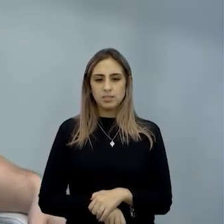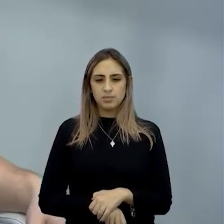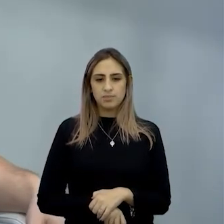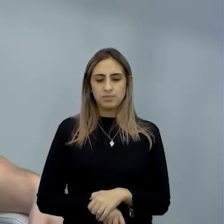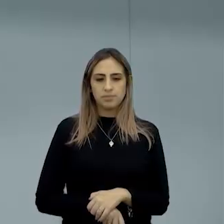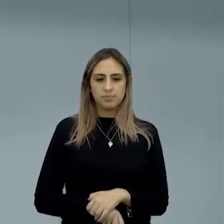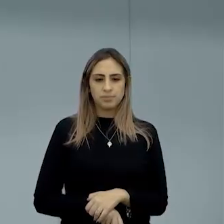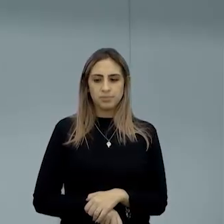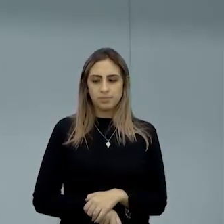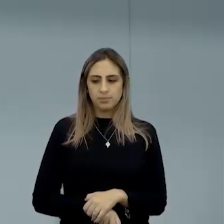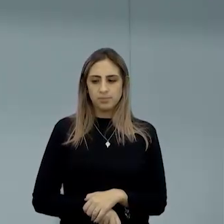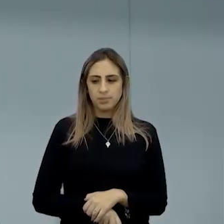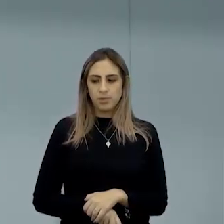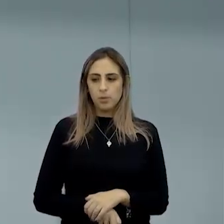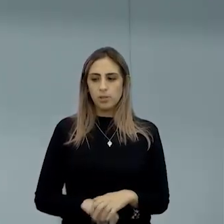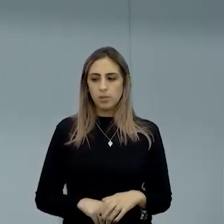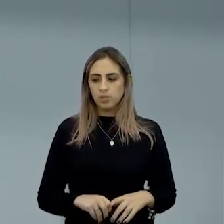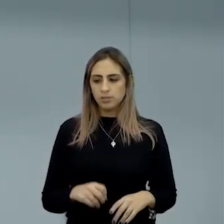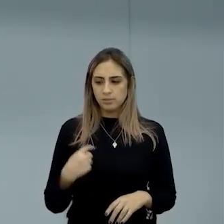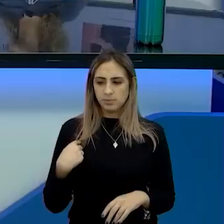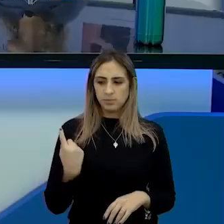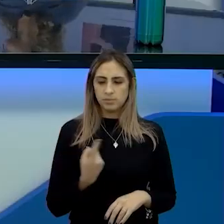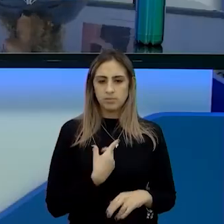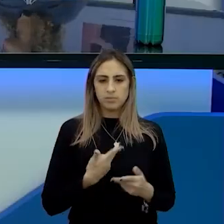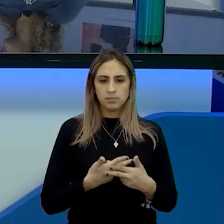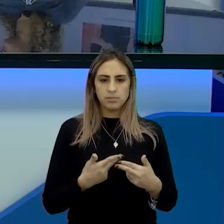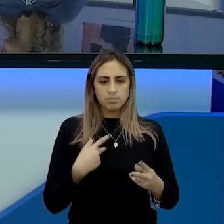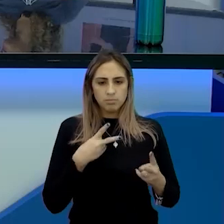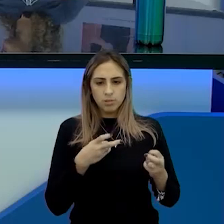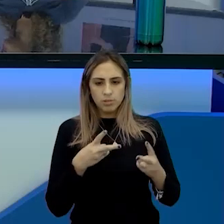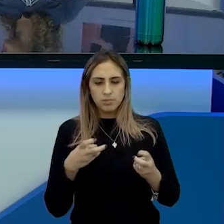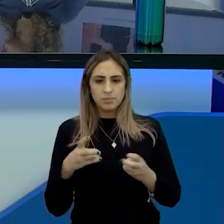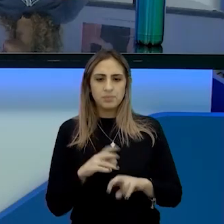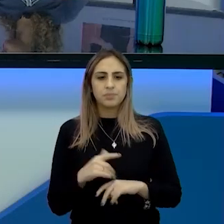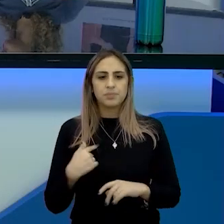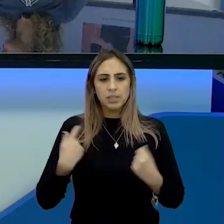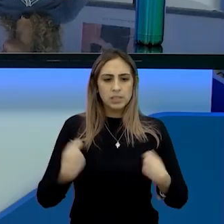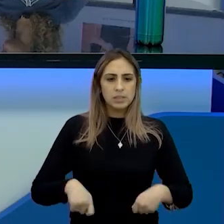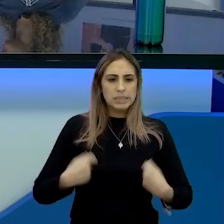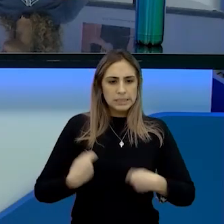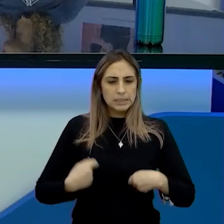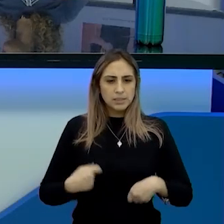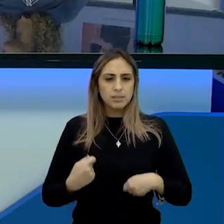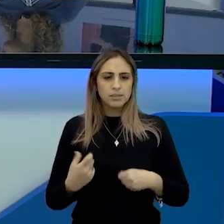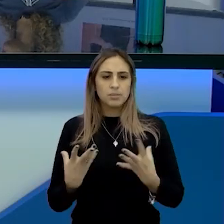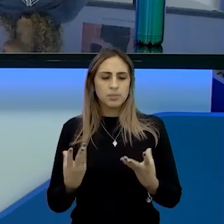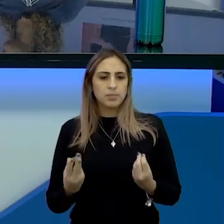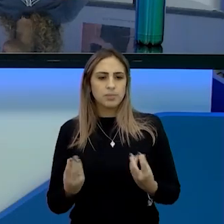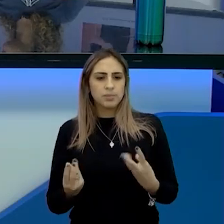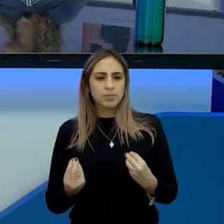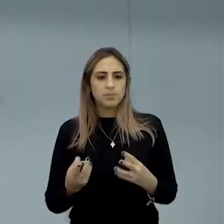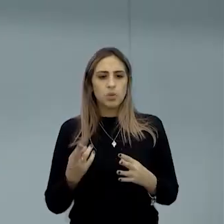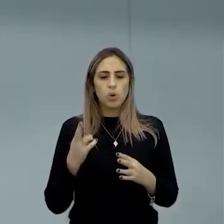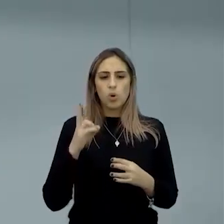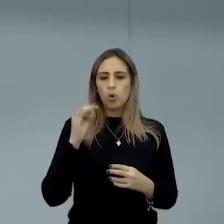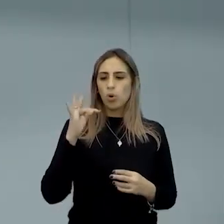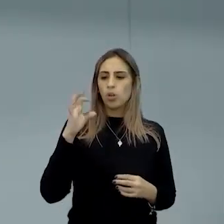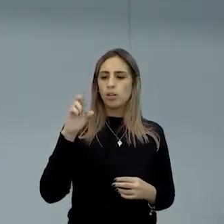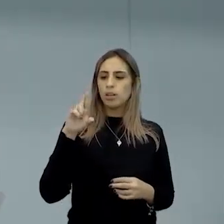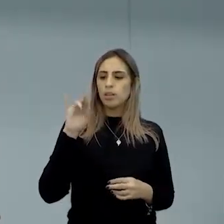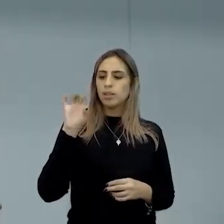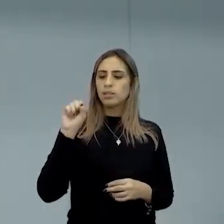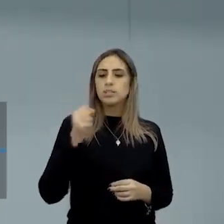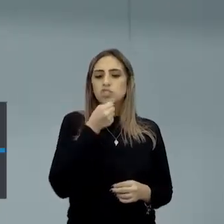eu só escrevo. Ah, mas a Pra gente eles aí, coisa precisa... boa aí. Nossa, a gente precisa muito de roteirista, a gente precisa muito